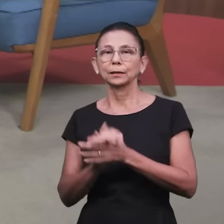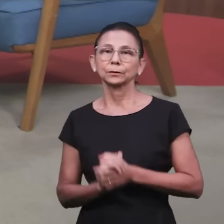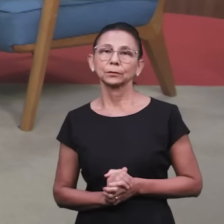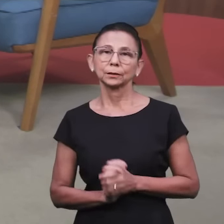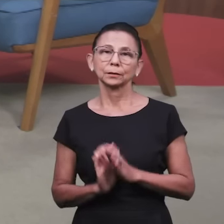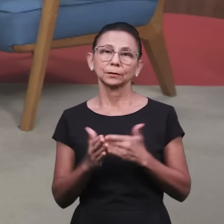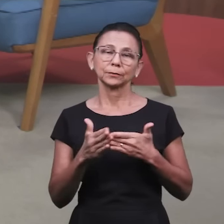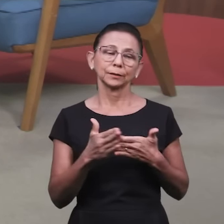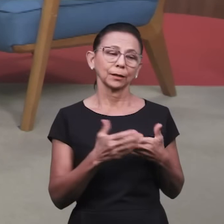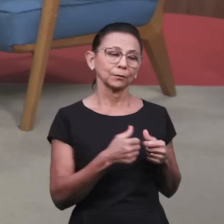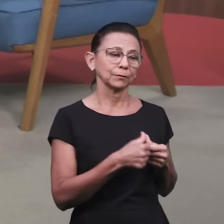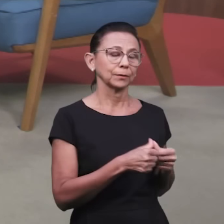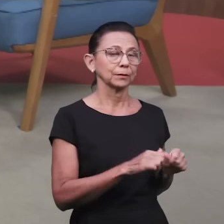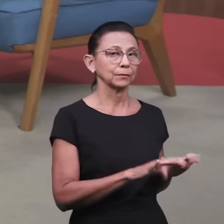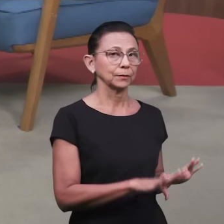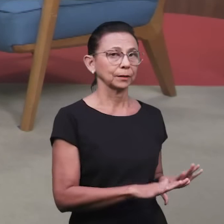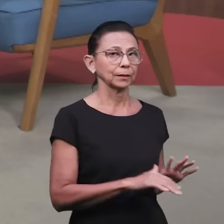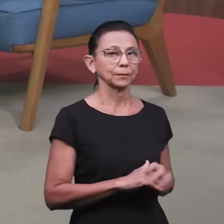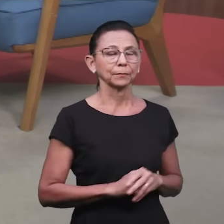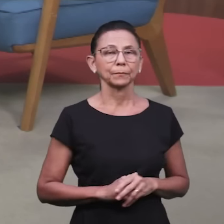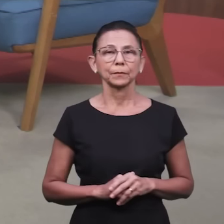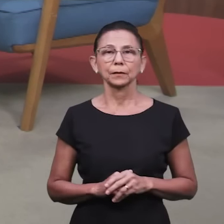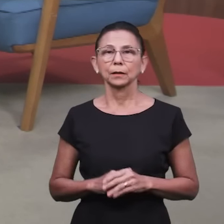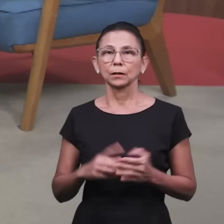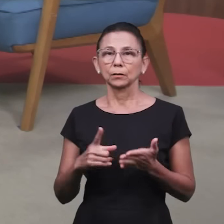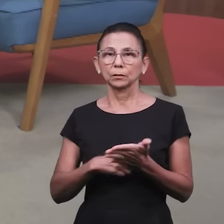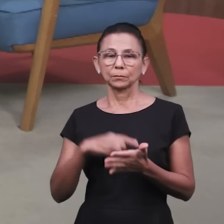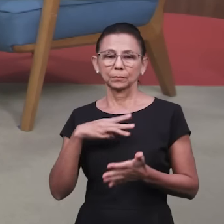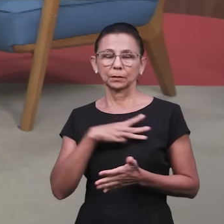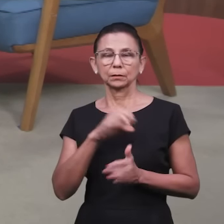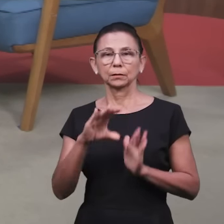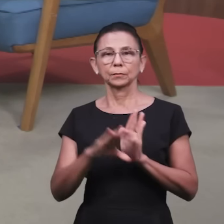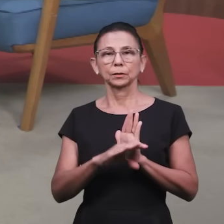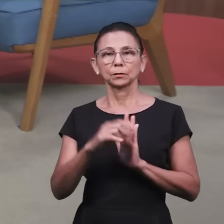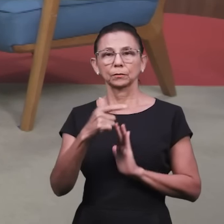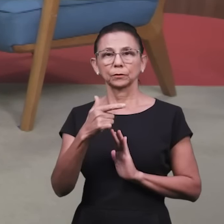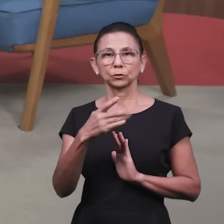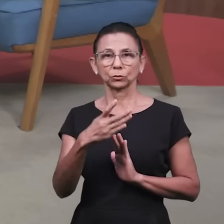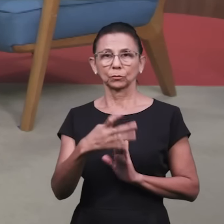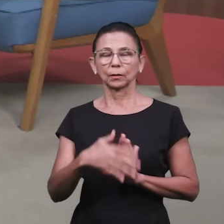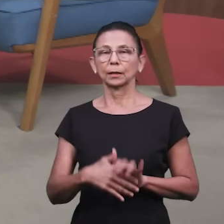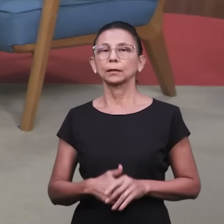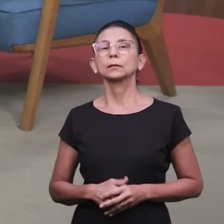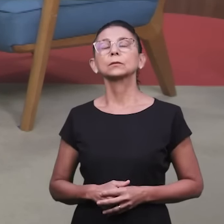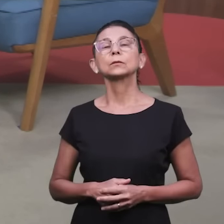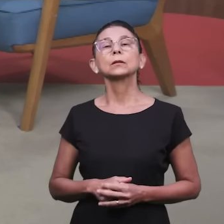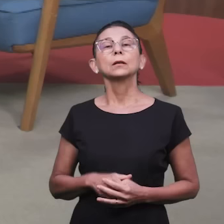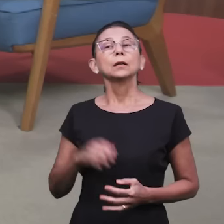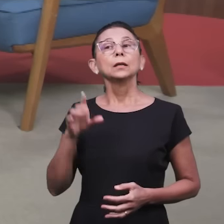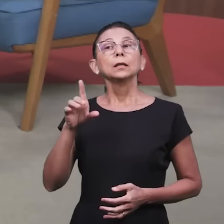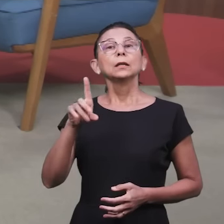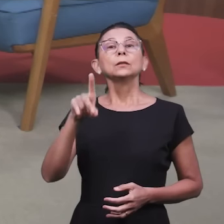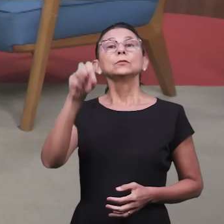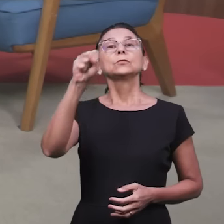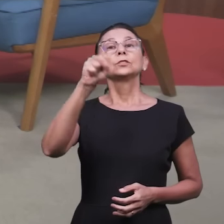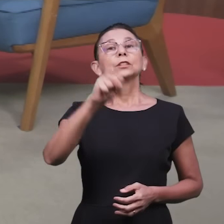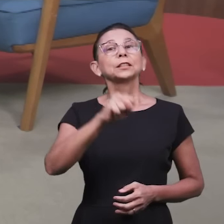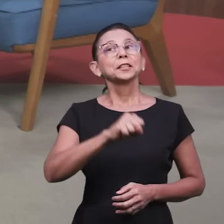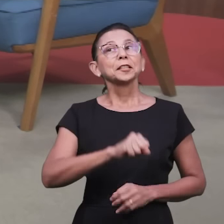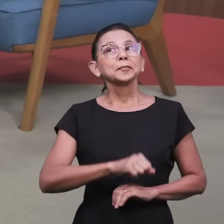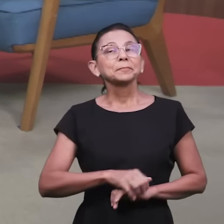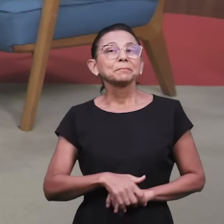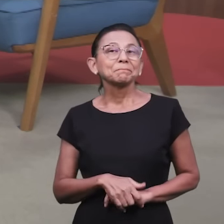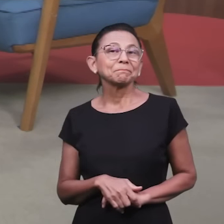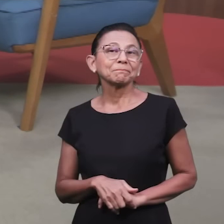quê? Eu estava dizendo isso para a igreja esses dias. Mateus 24 diz assim: daquele dia,